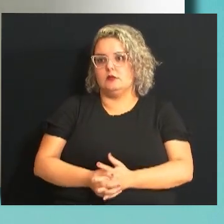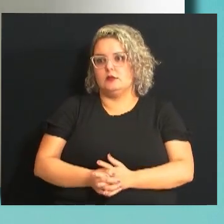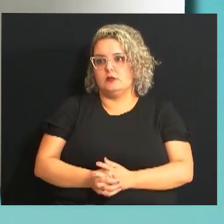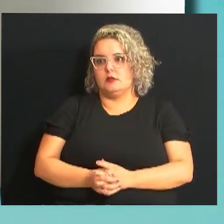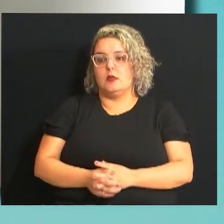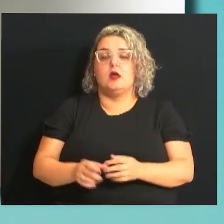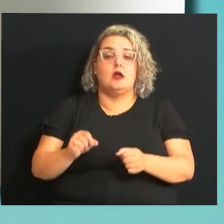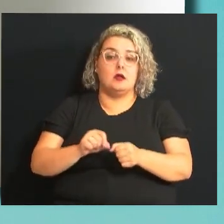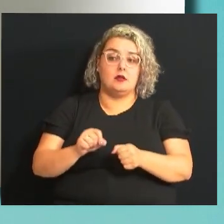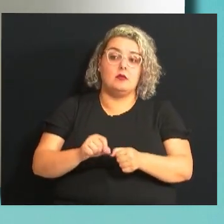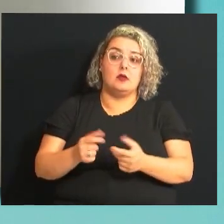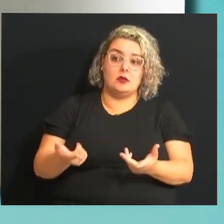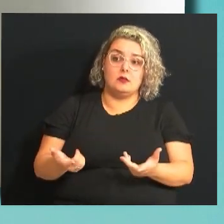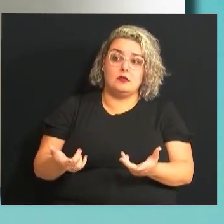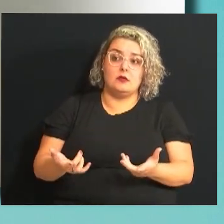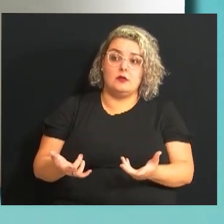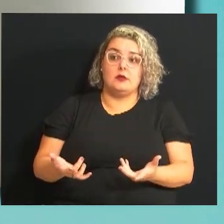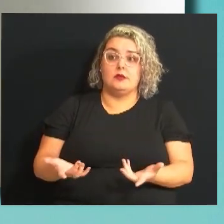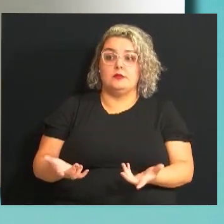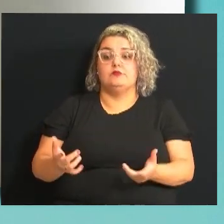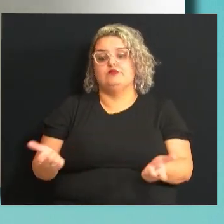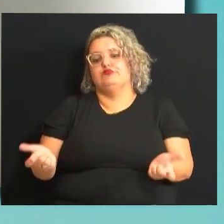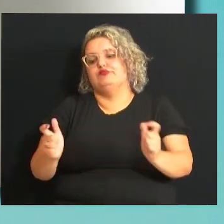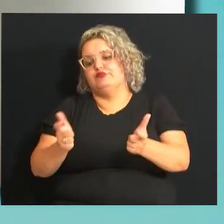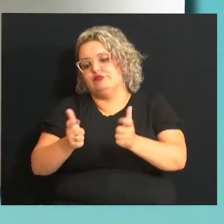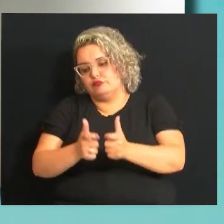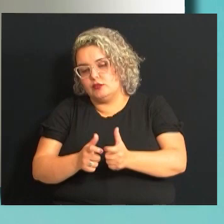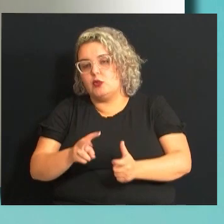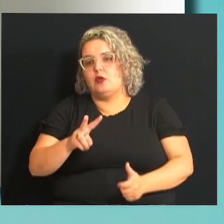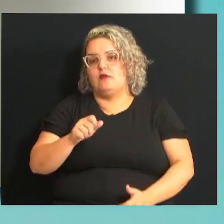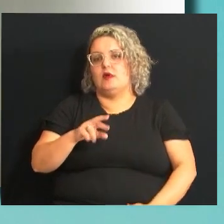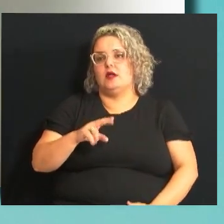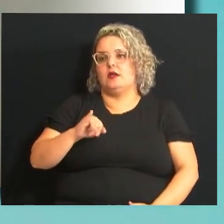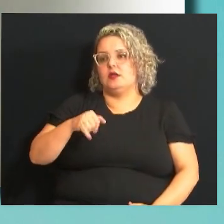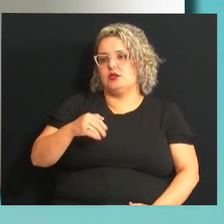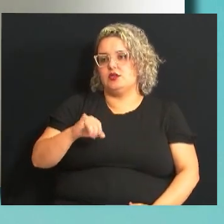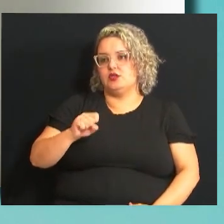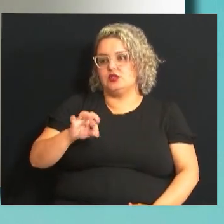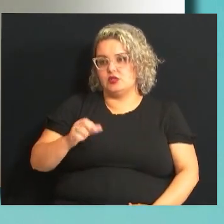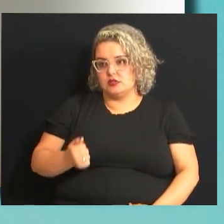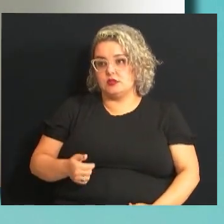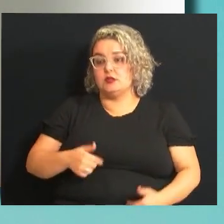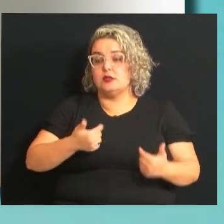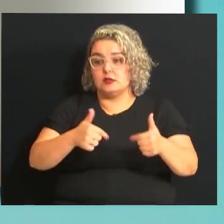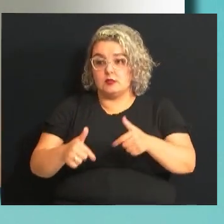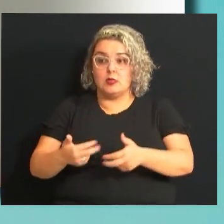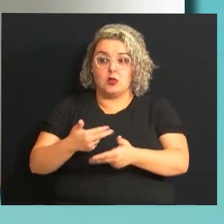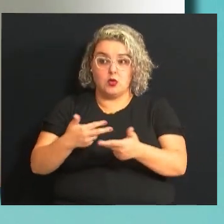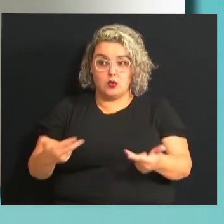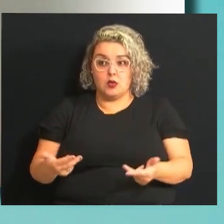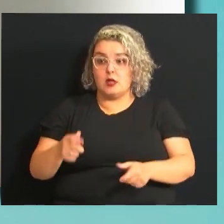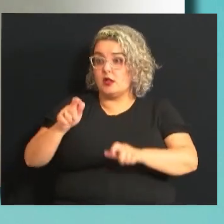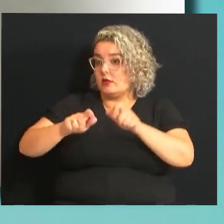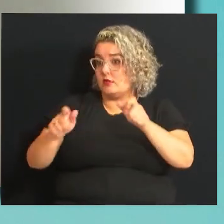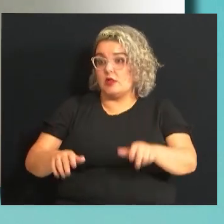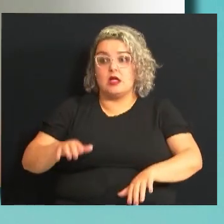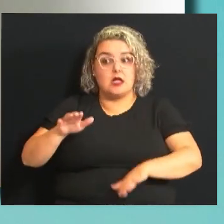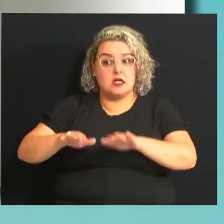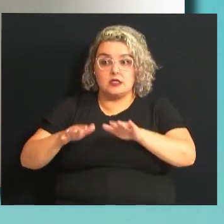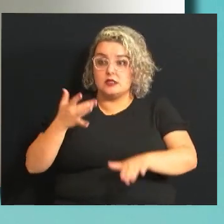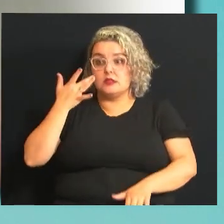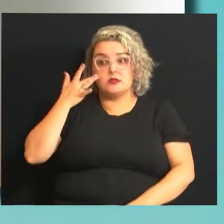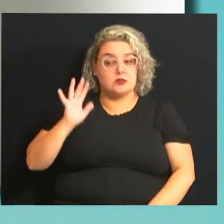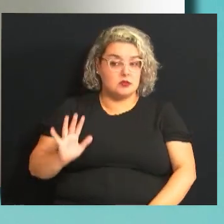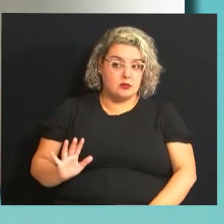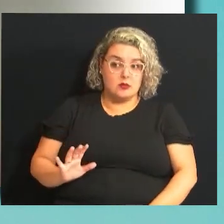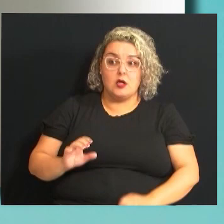de desperdício já no mercado, ele faz com que ele espreme cada vez mais a margem da fruta, legume e verdura pro varejista. Então,